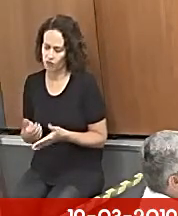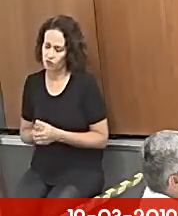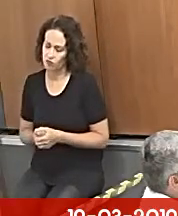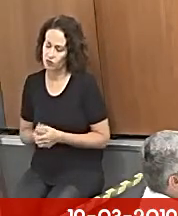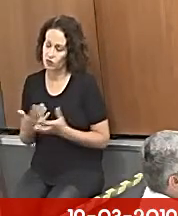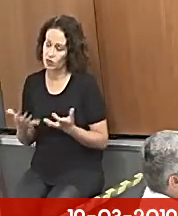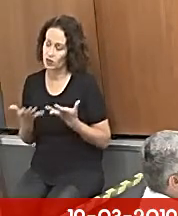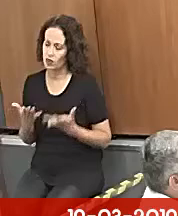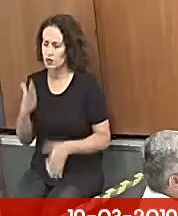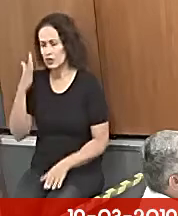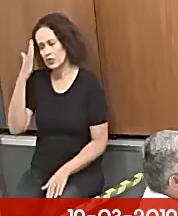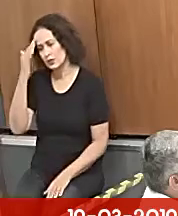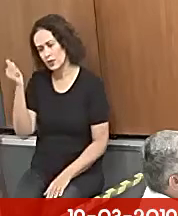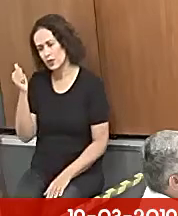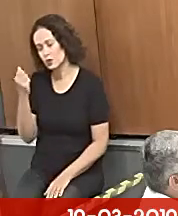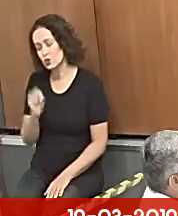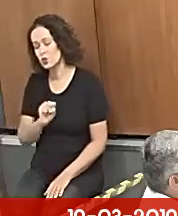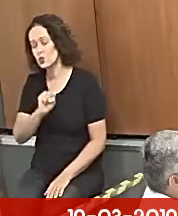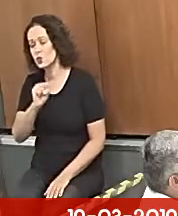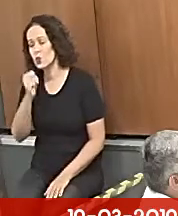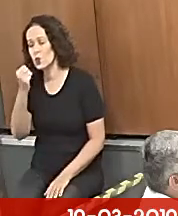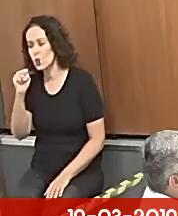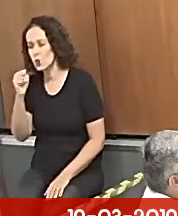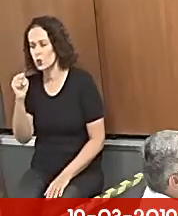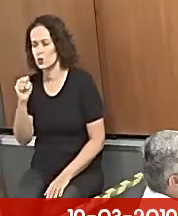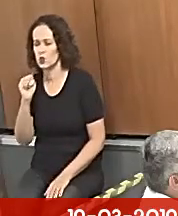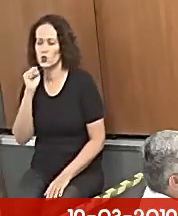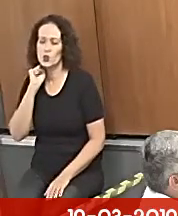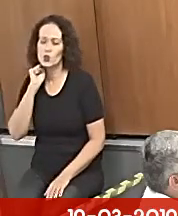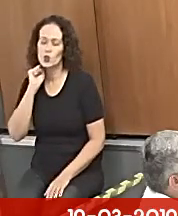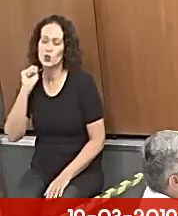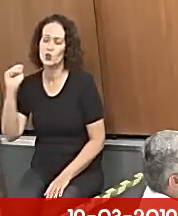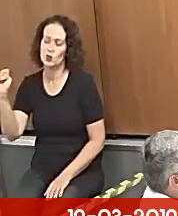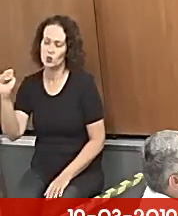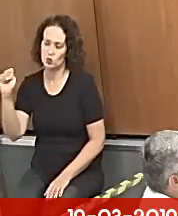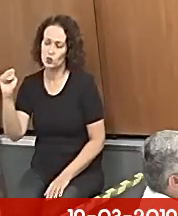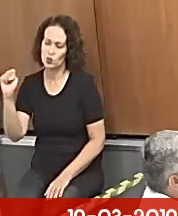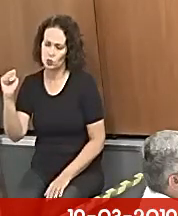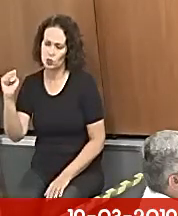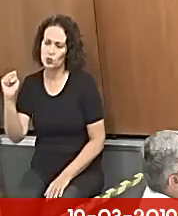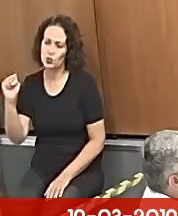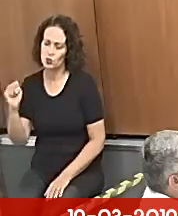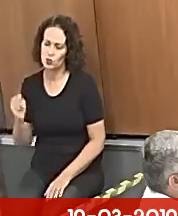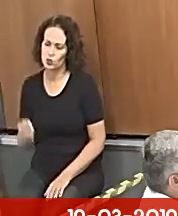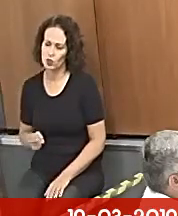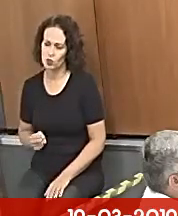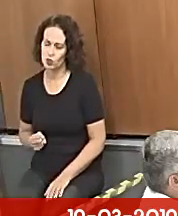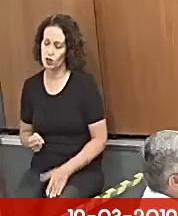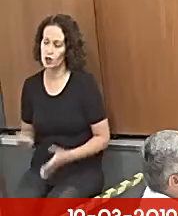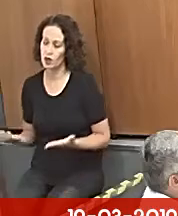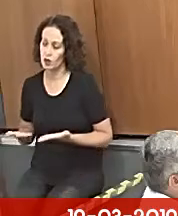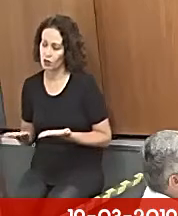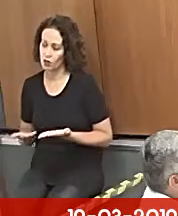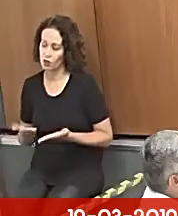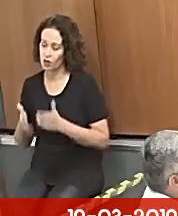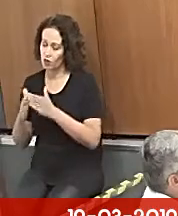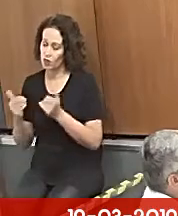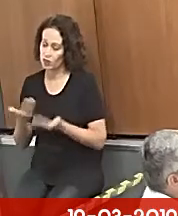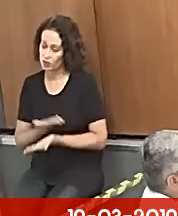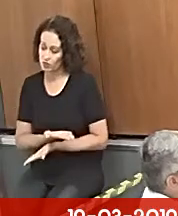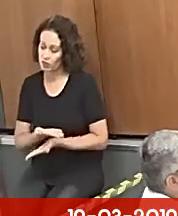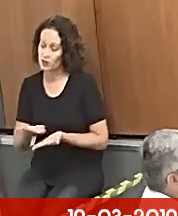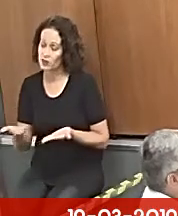para o dia 8 de abril e 8 de abril eu mando a palavra para mesa discutiu 8 de